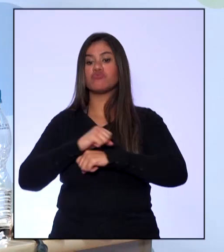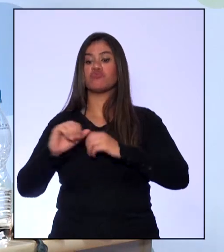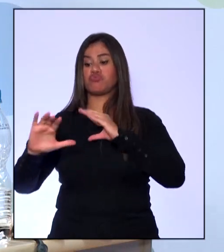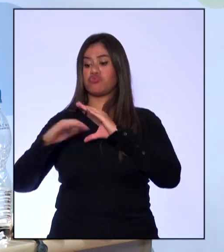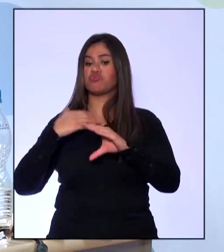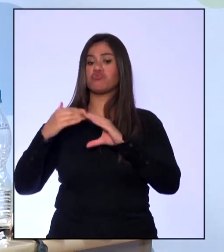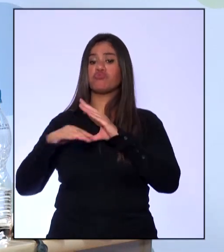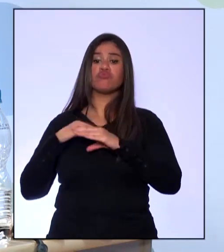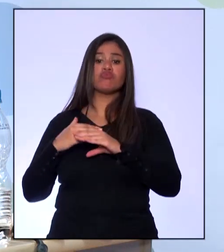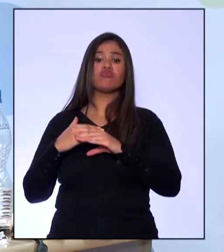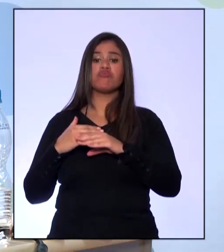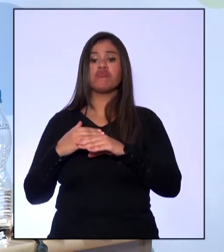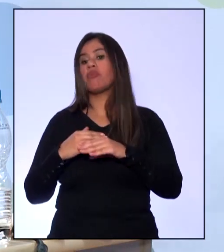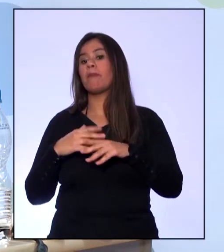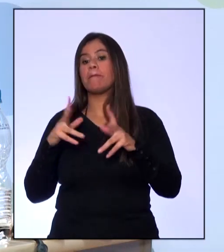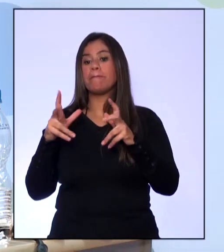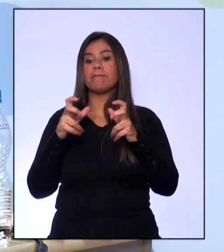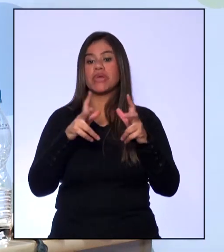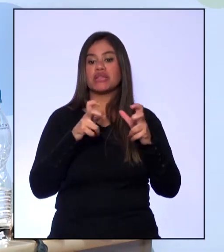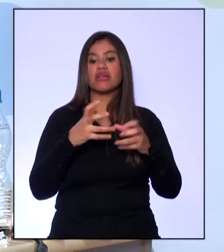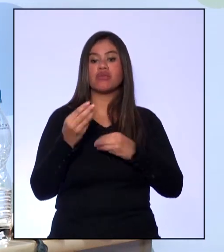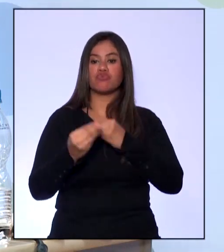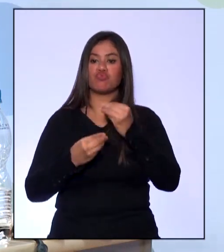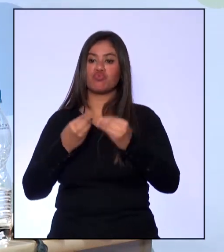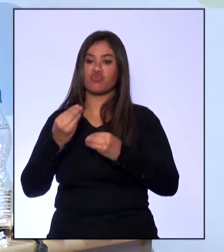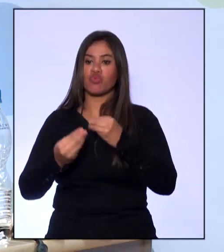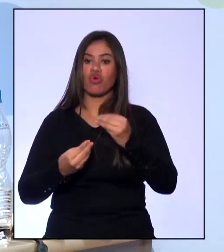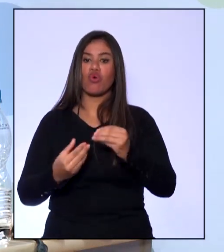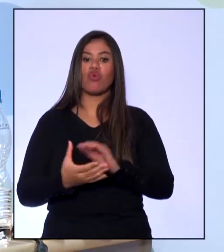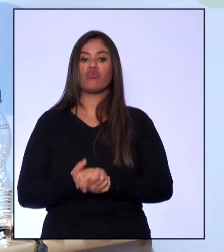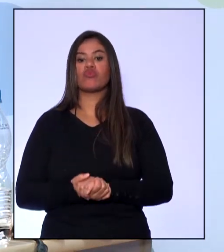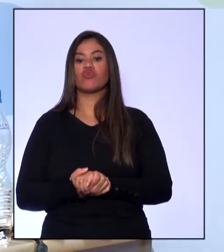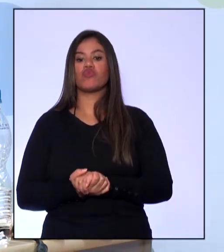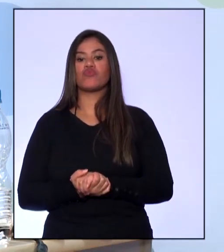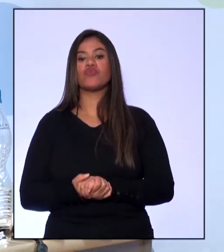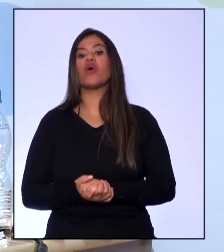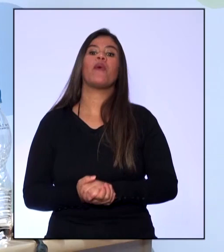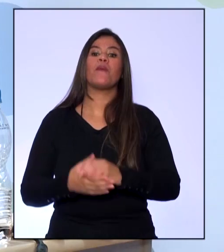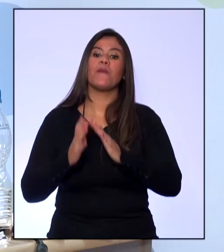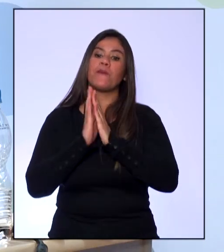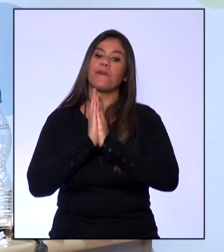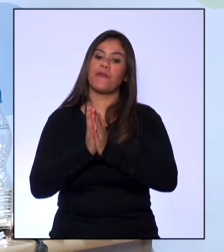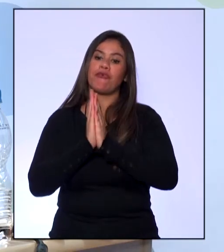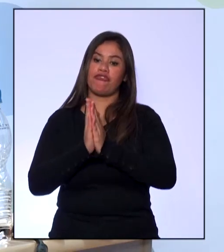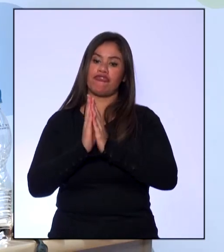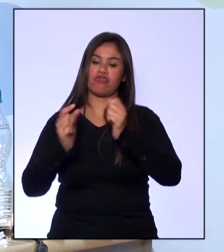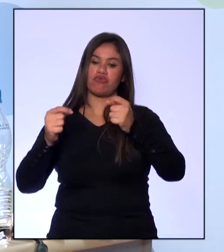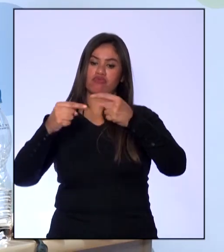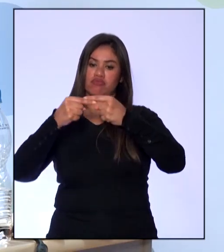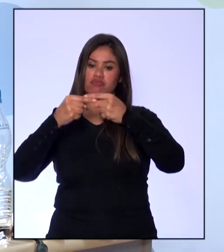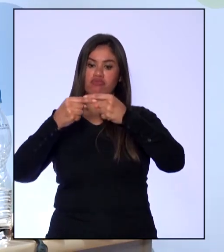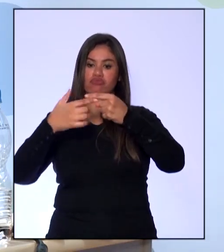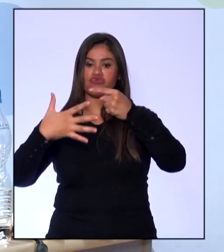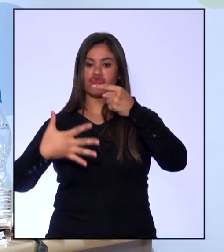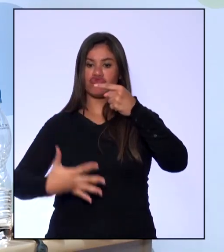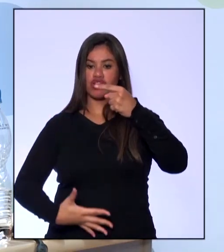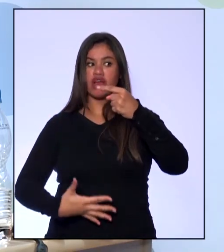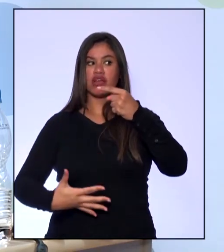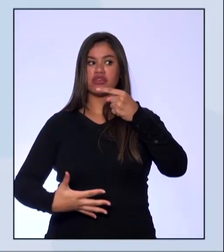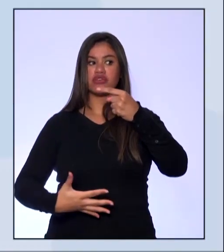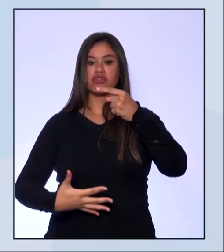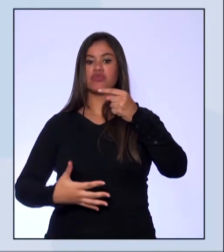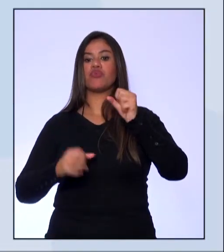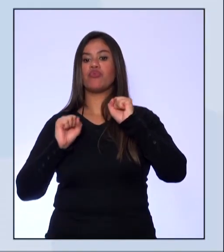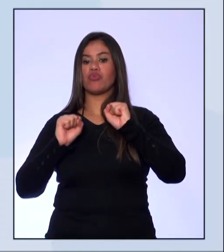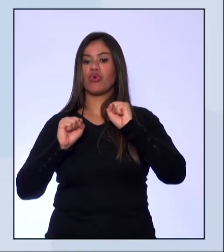eu quero que vocês... Eu vou pedir para abrir o chat novamente e eu quero que vocês coloquem para mim a resposta somente